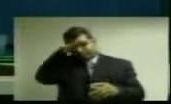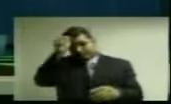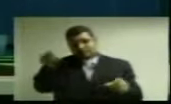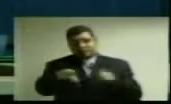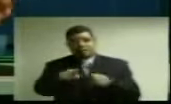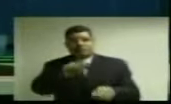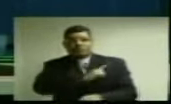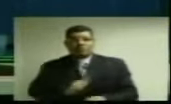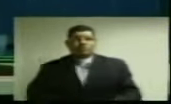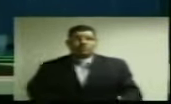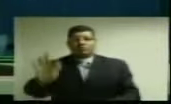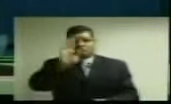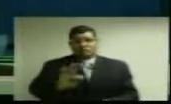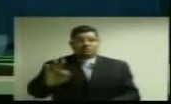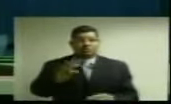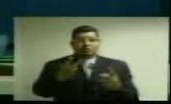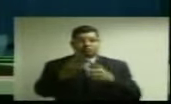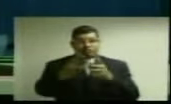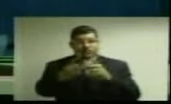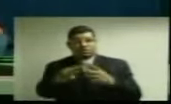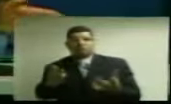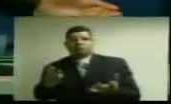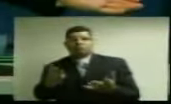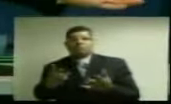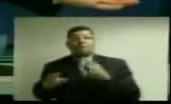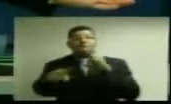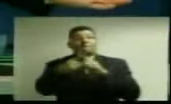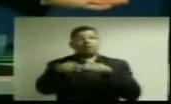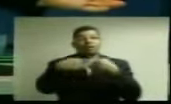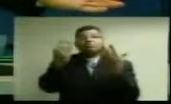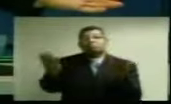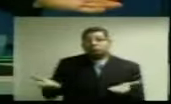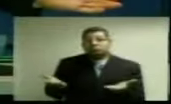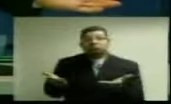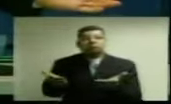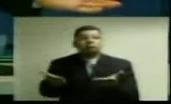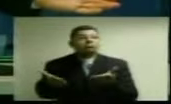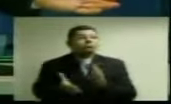Manaus e no governo federal. Porque daí